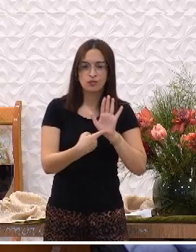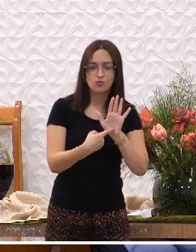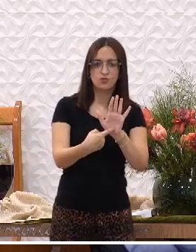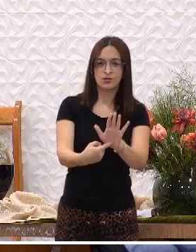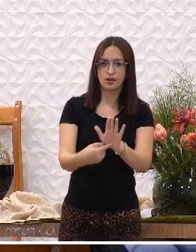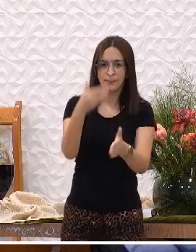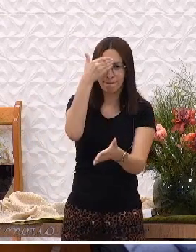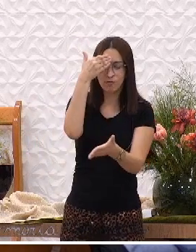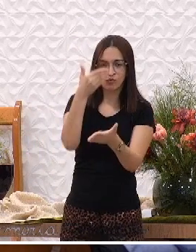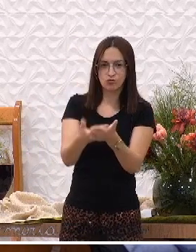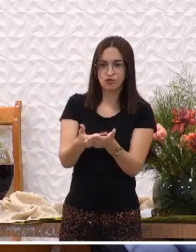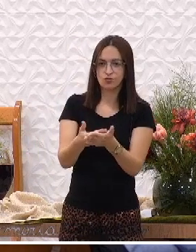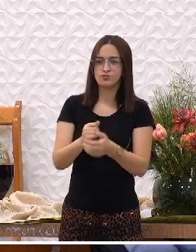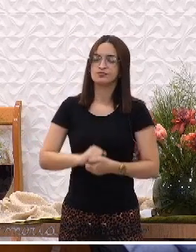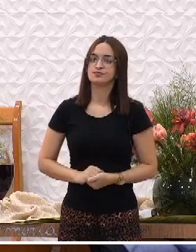passar.